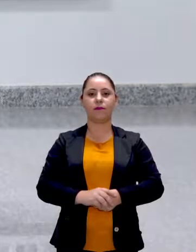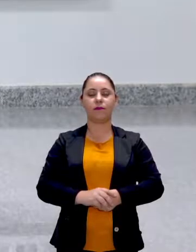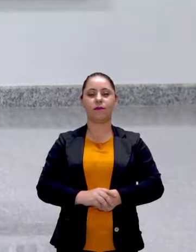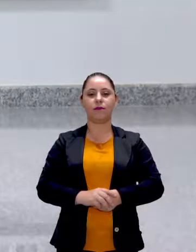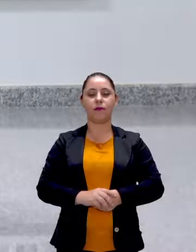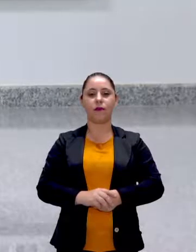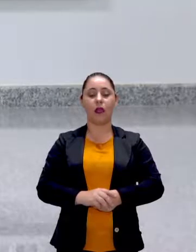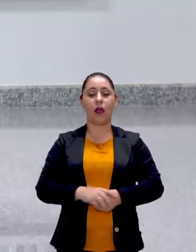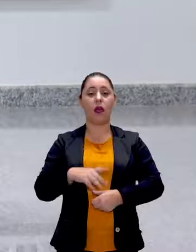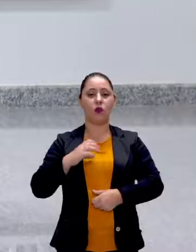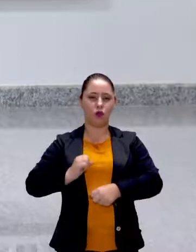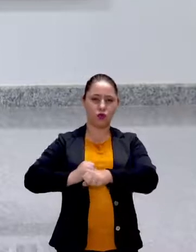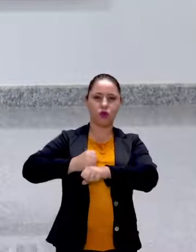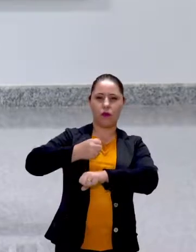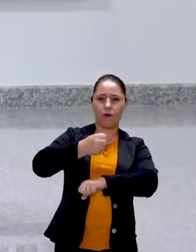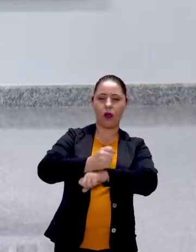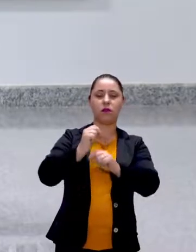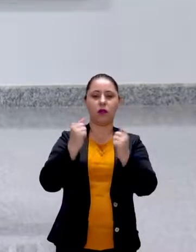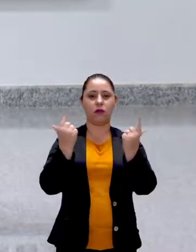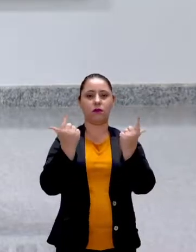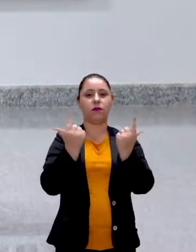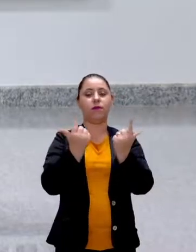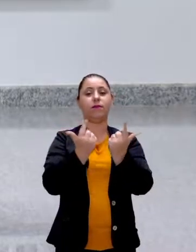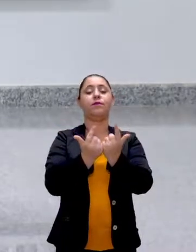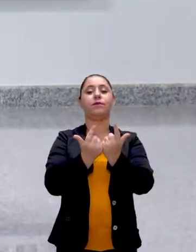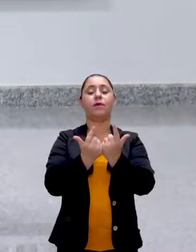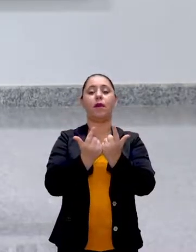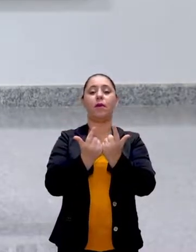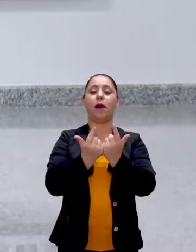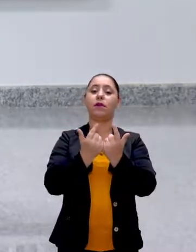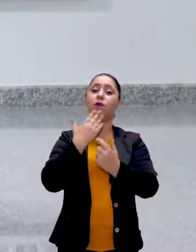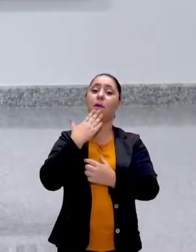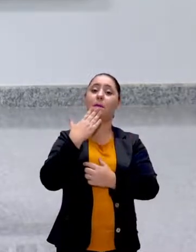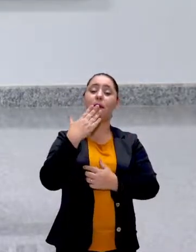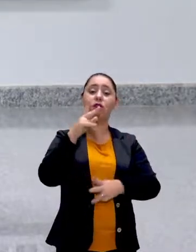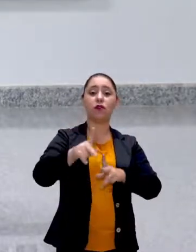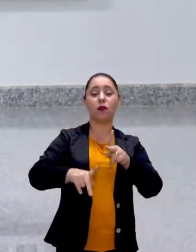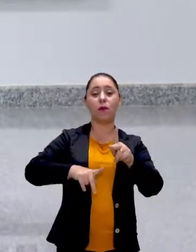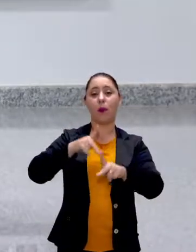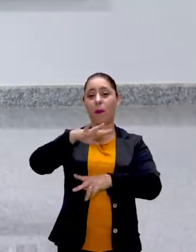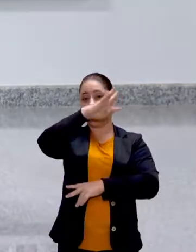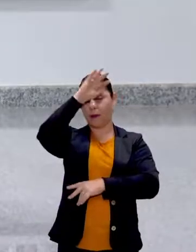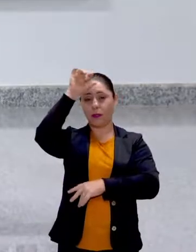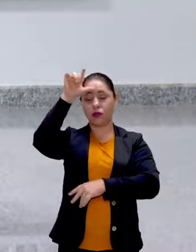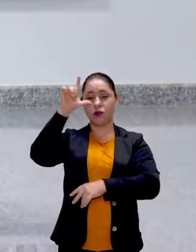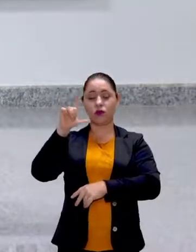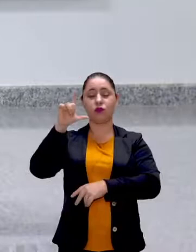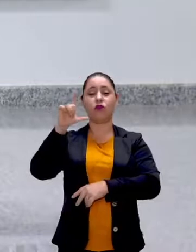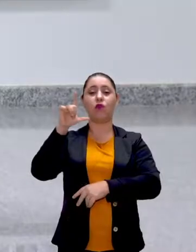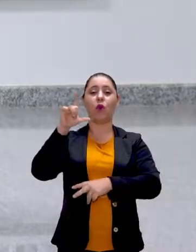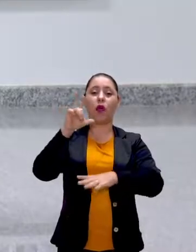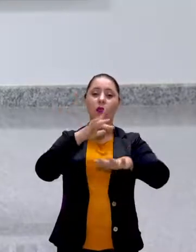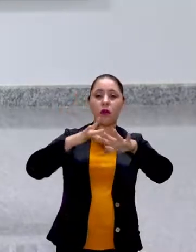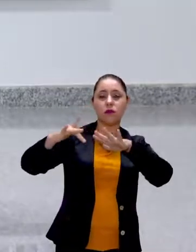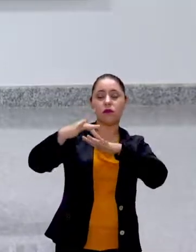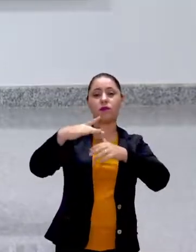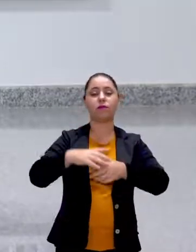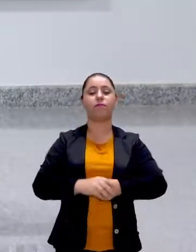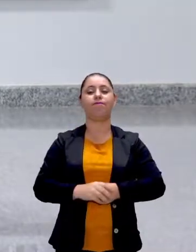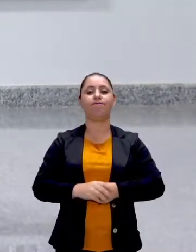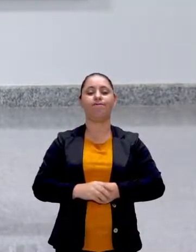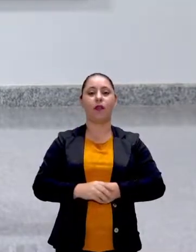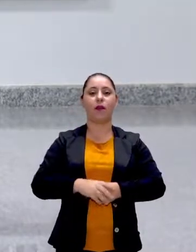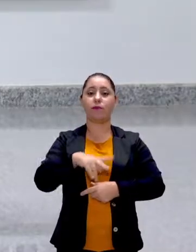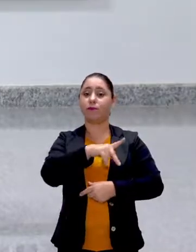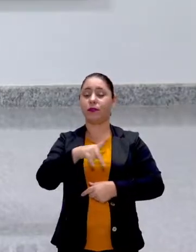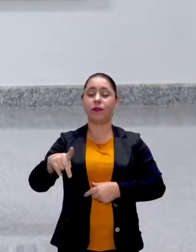dos esforços da Assembleia Legislativa e dos pedidos da população sul-mato-grossense nas redes sociais, o